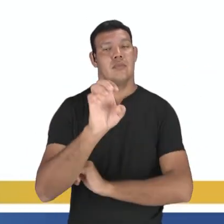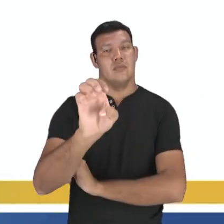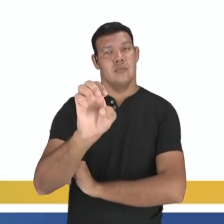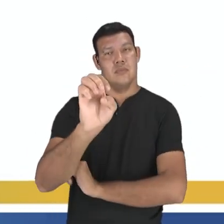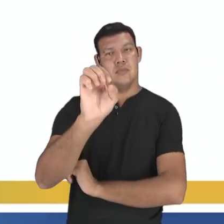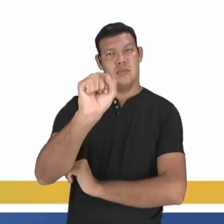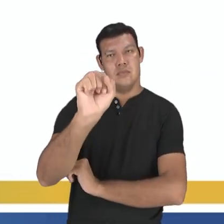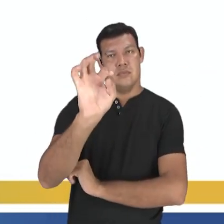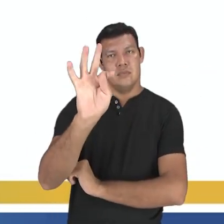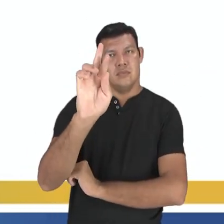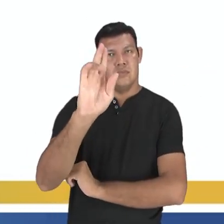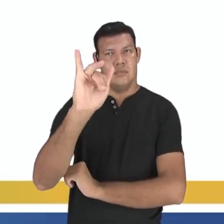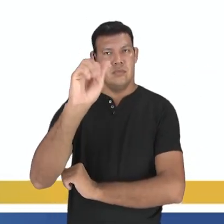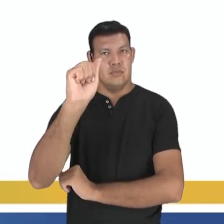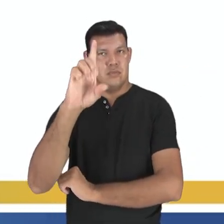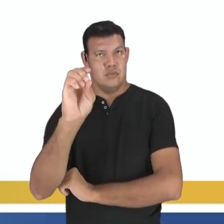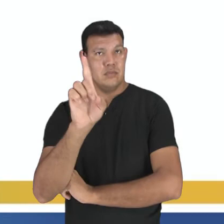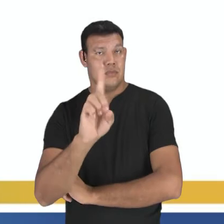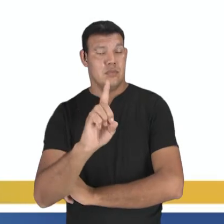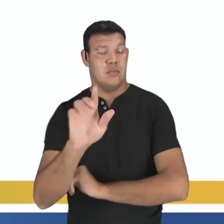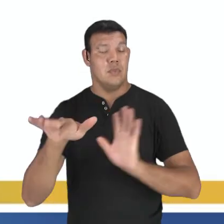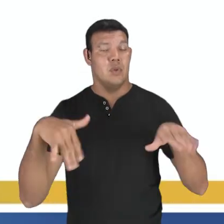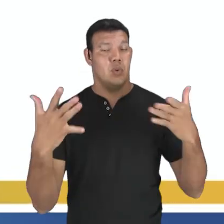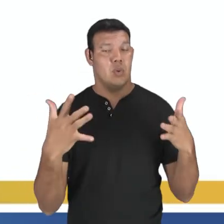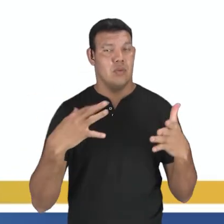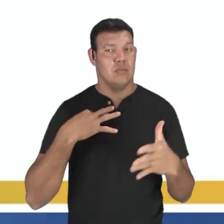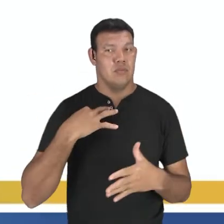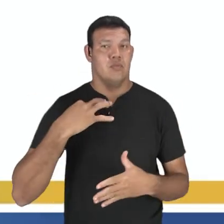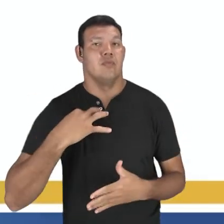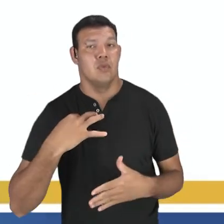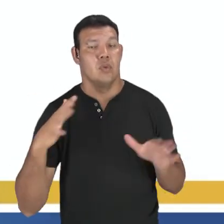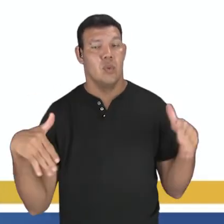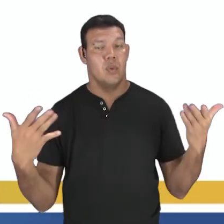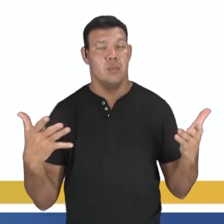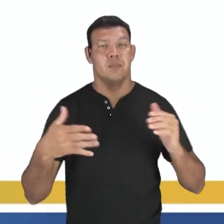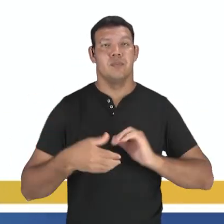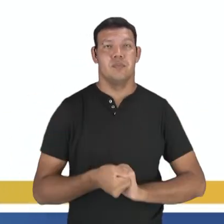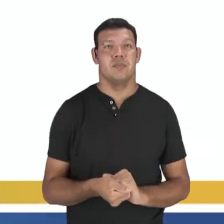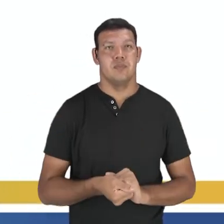estriado. Dessas opções, qual é o que tem contração voluntária?